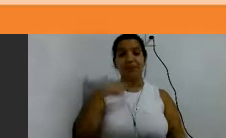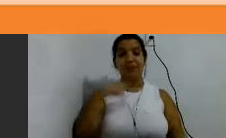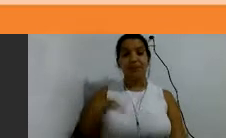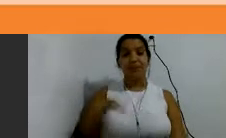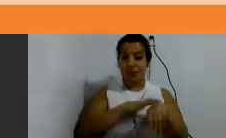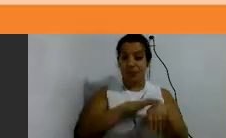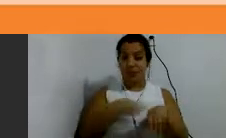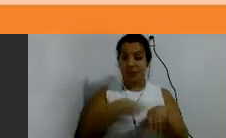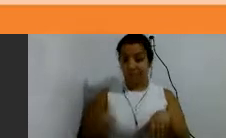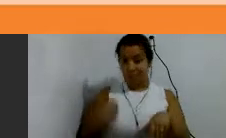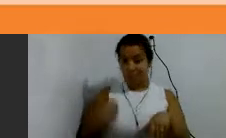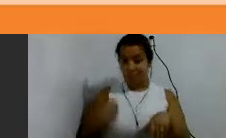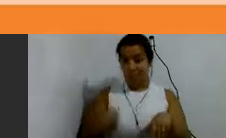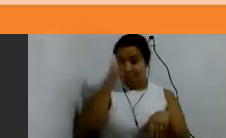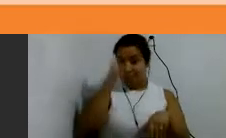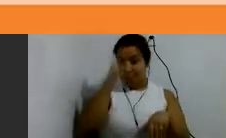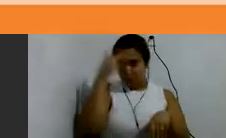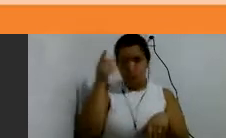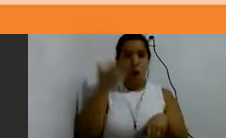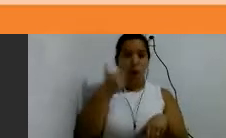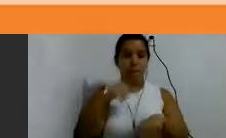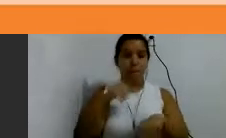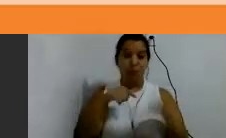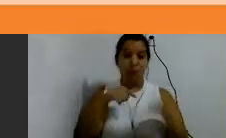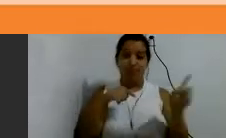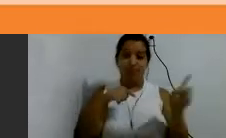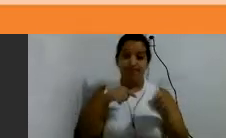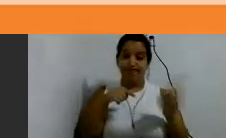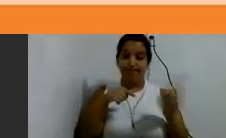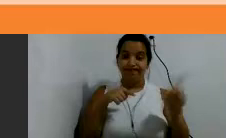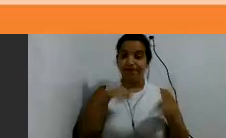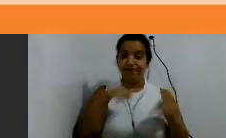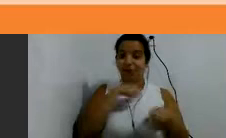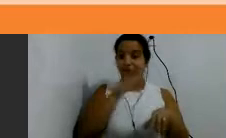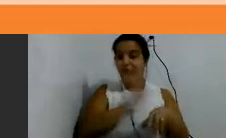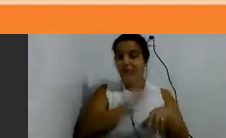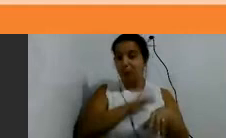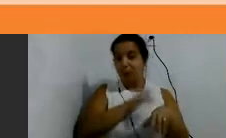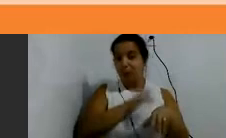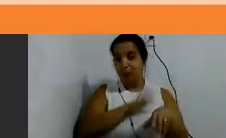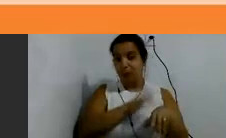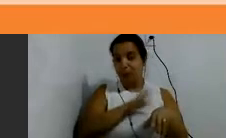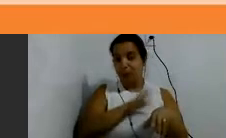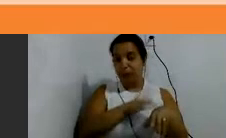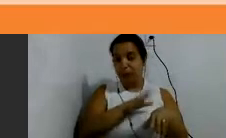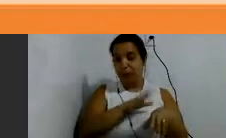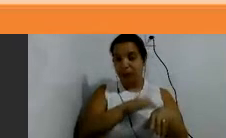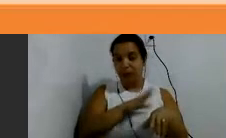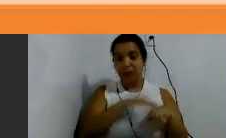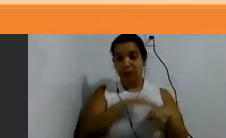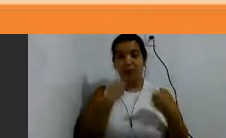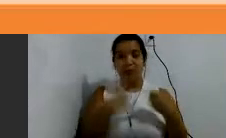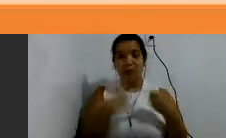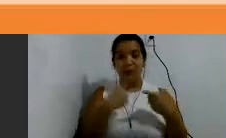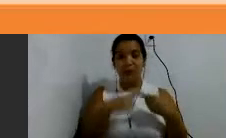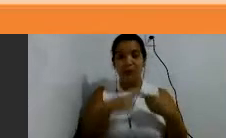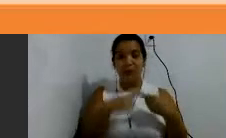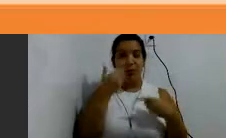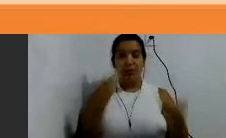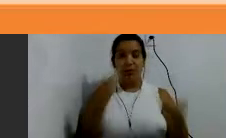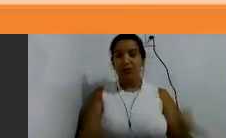que fizeram o uso, o consumo do açaí, adquiriram a doença de Chagas por causa da